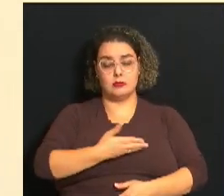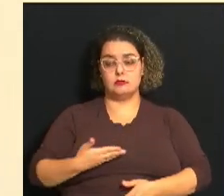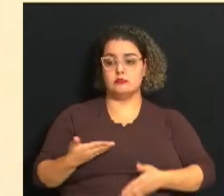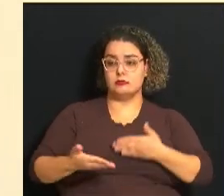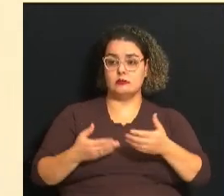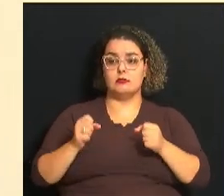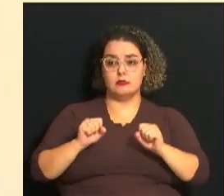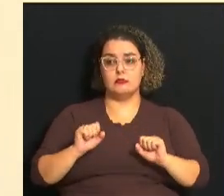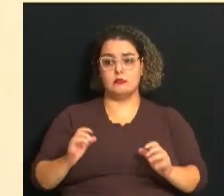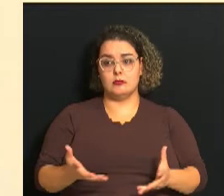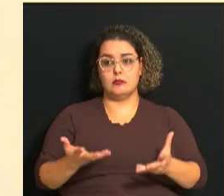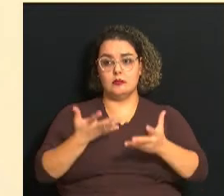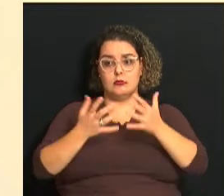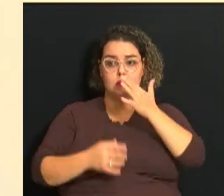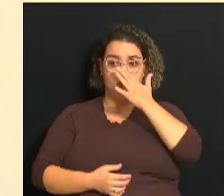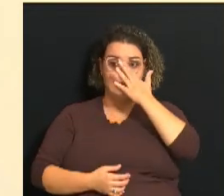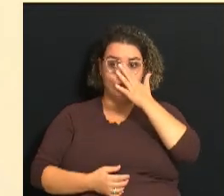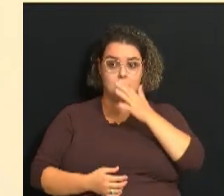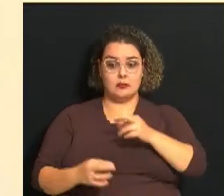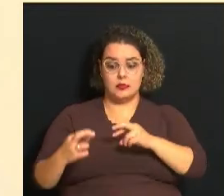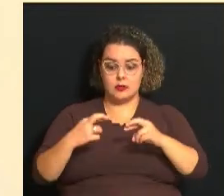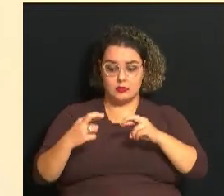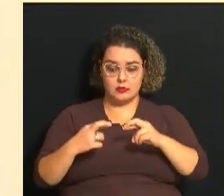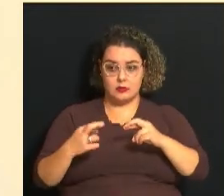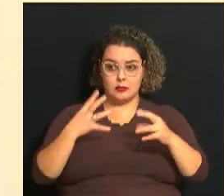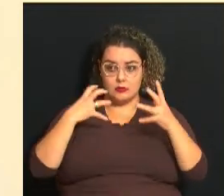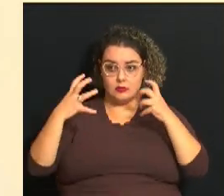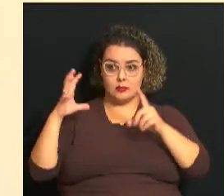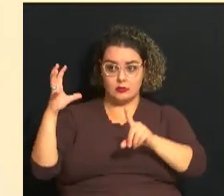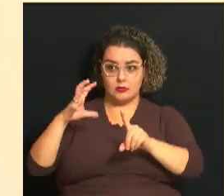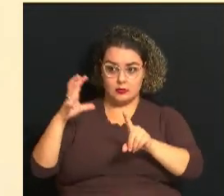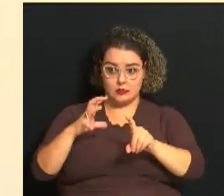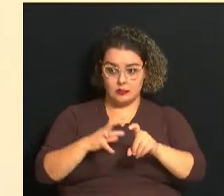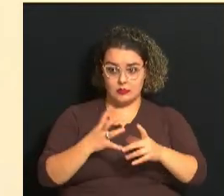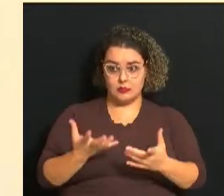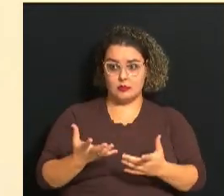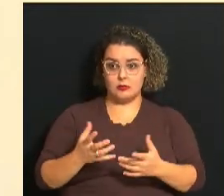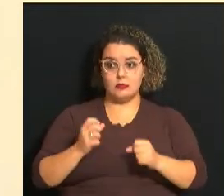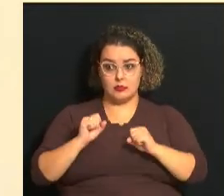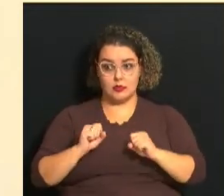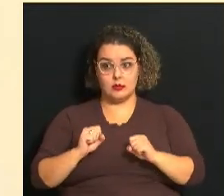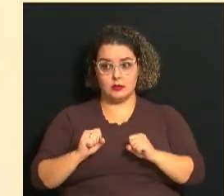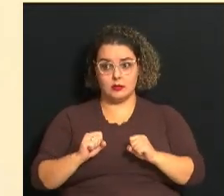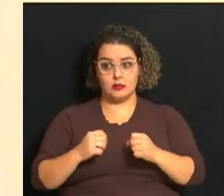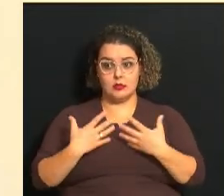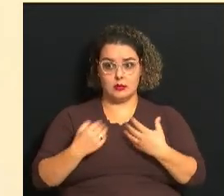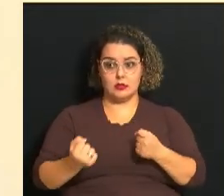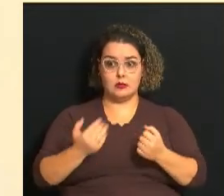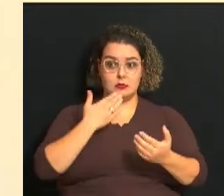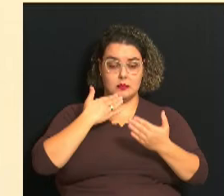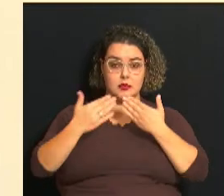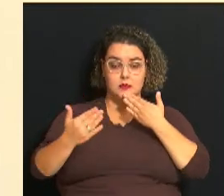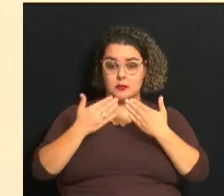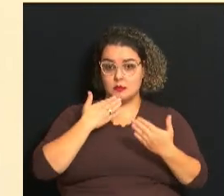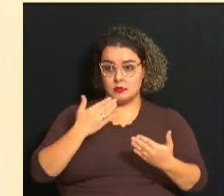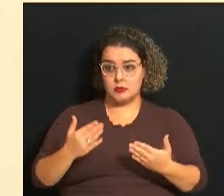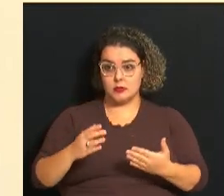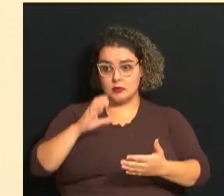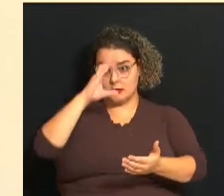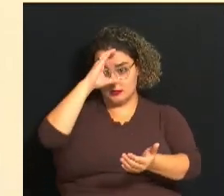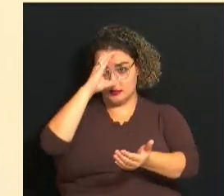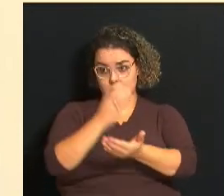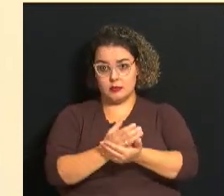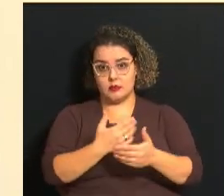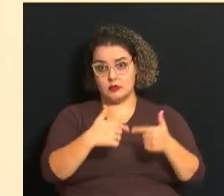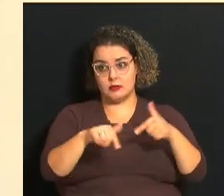dar contribuições esse Observatório do stress né do assédio no caso poderia res E se ele for confiável para o